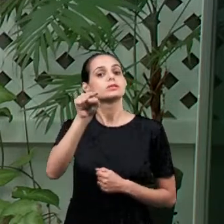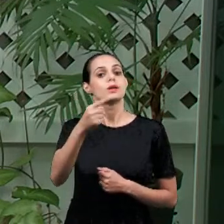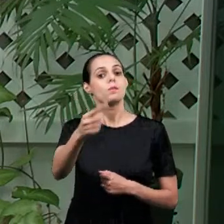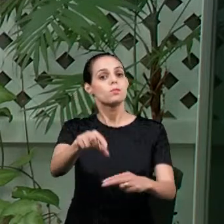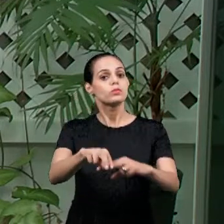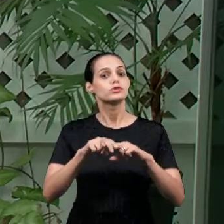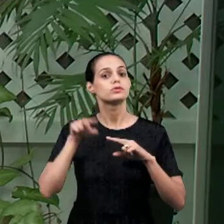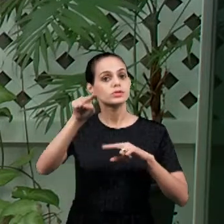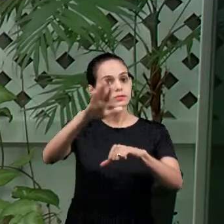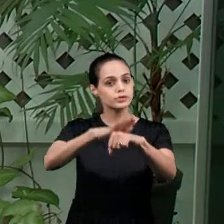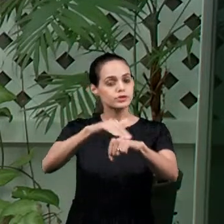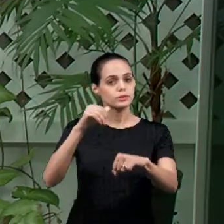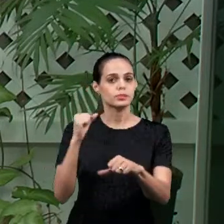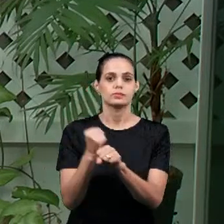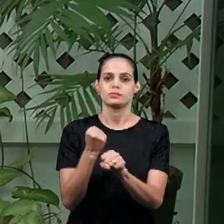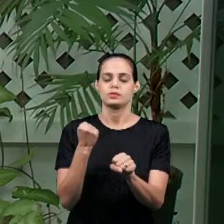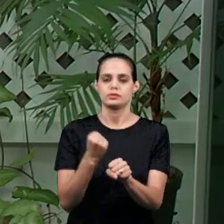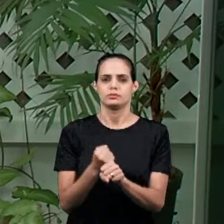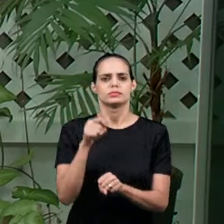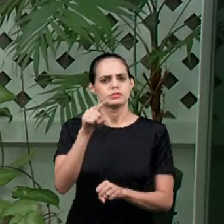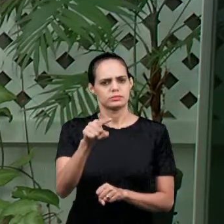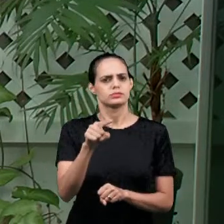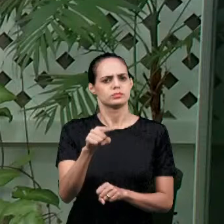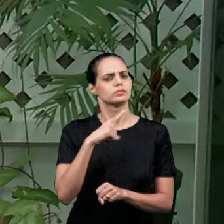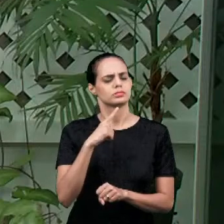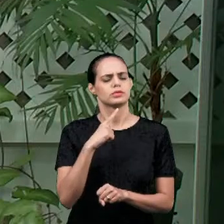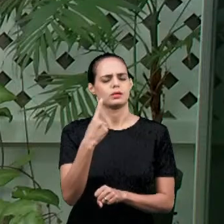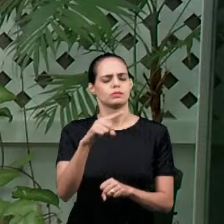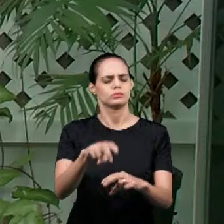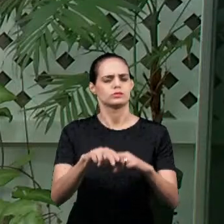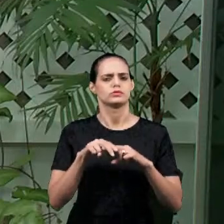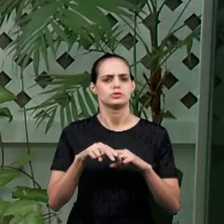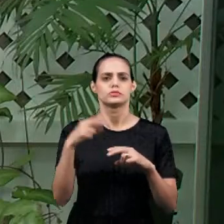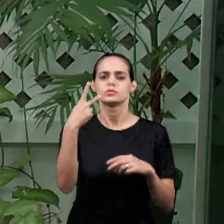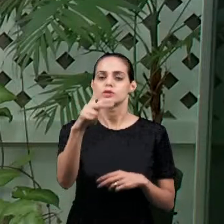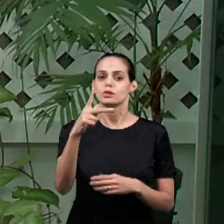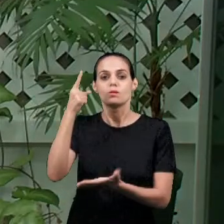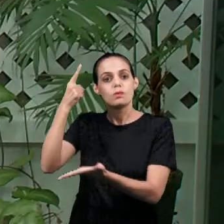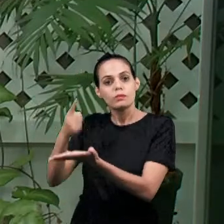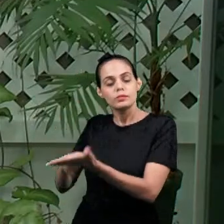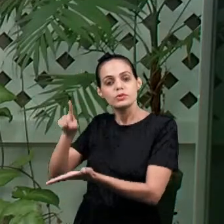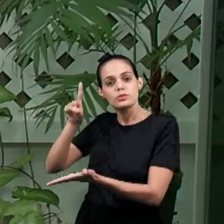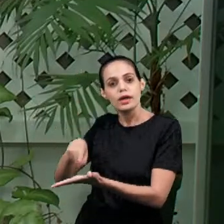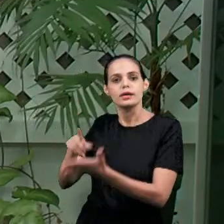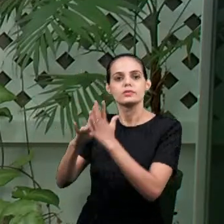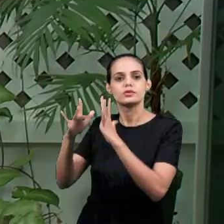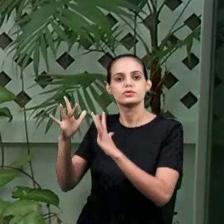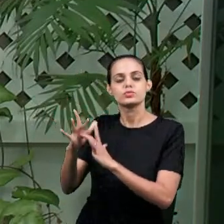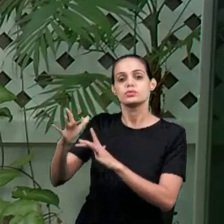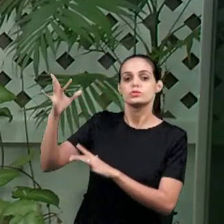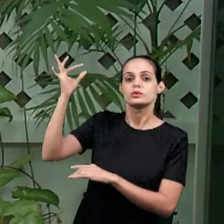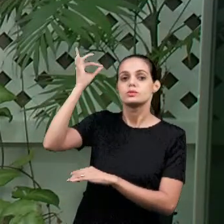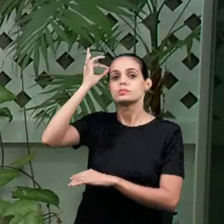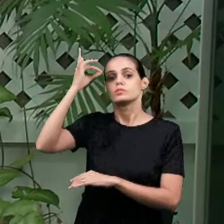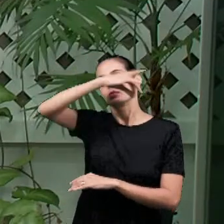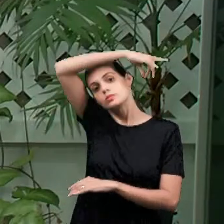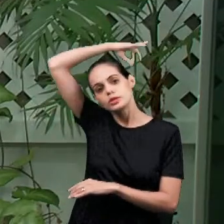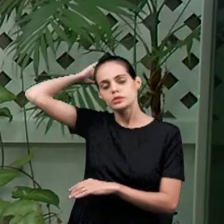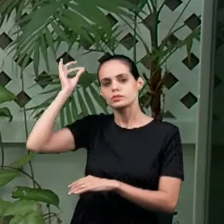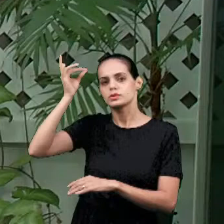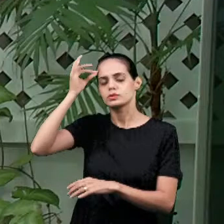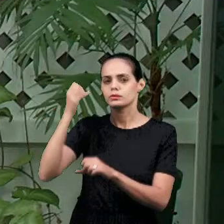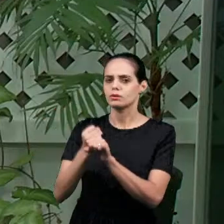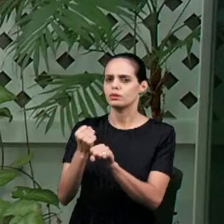chamado para esta obra. Então, se o seu compromisso é com Jesus e com o Espírito Santo, com a obra de Deus, você não tem que